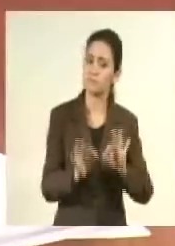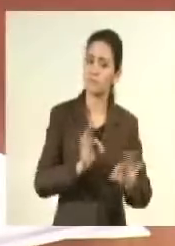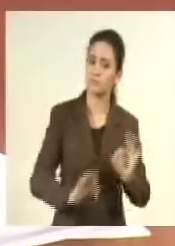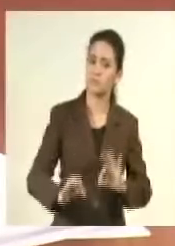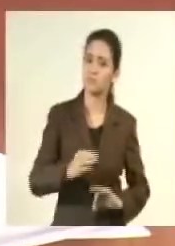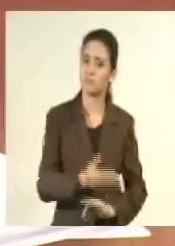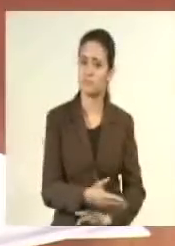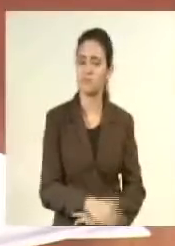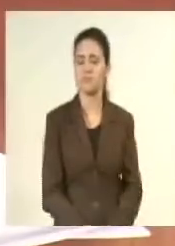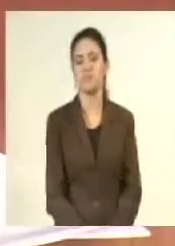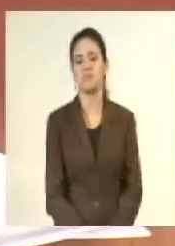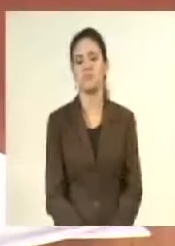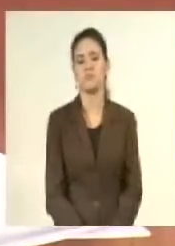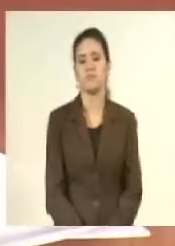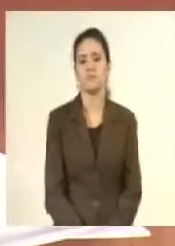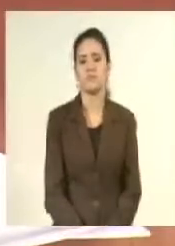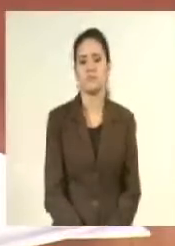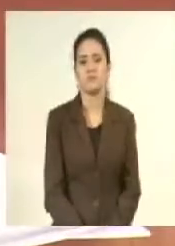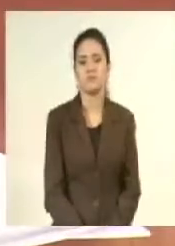Ontem